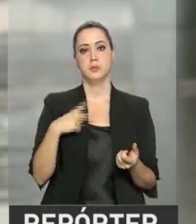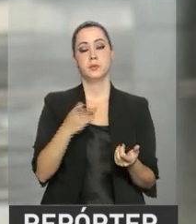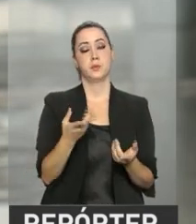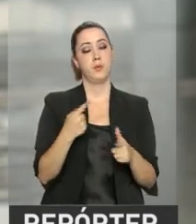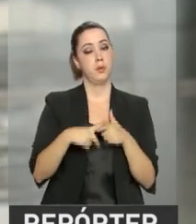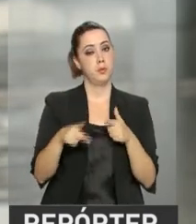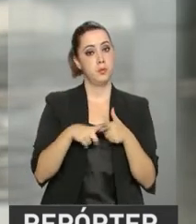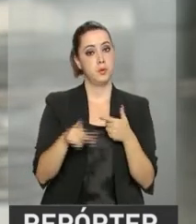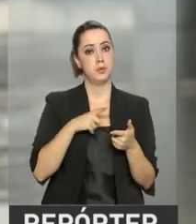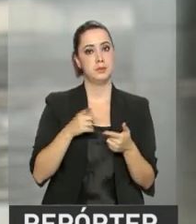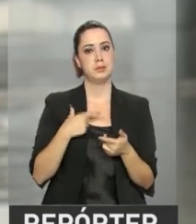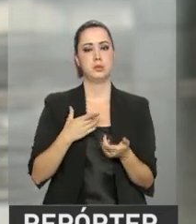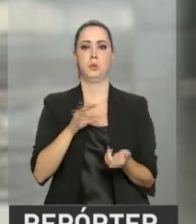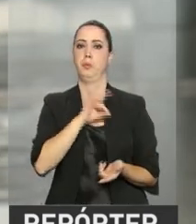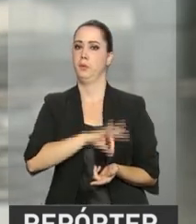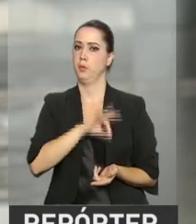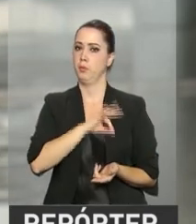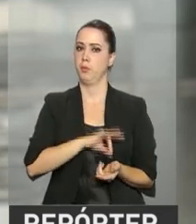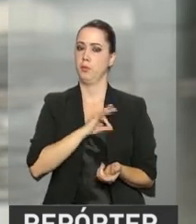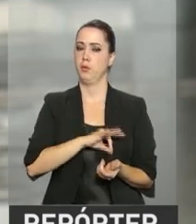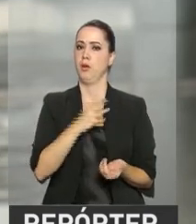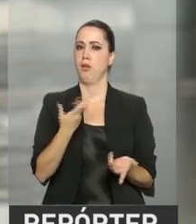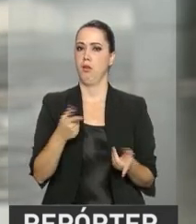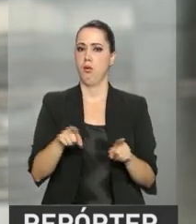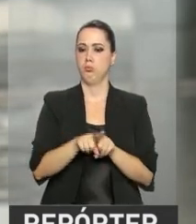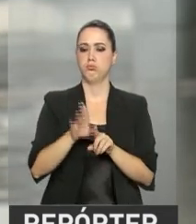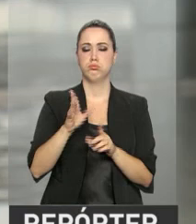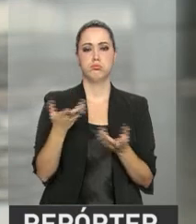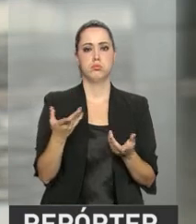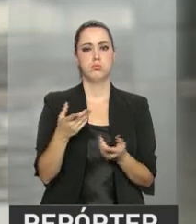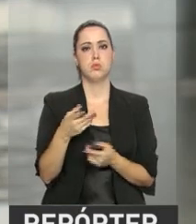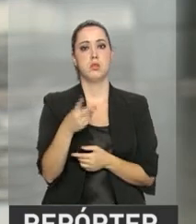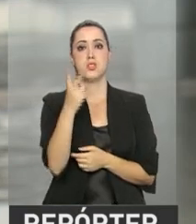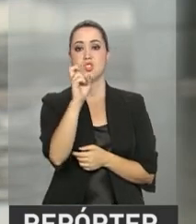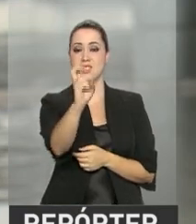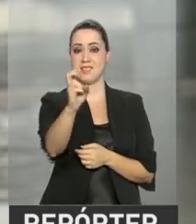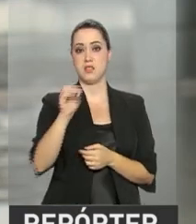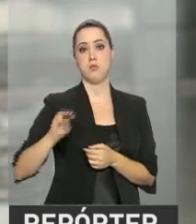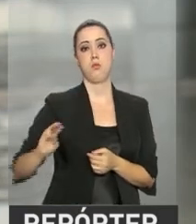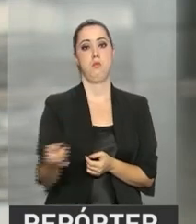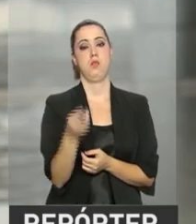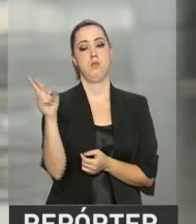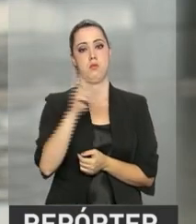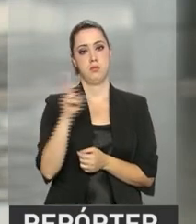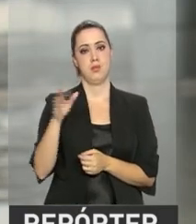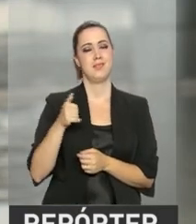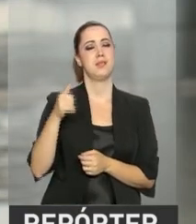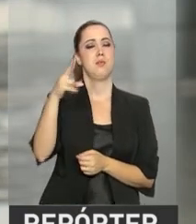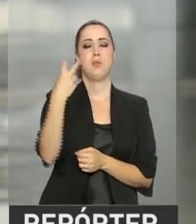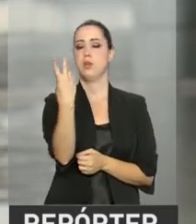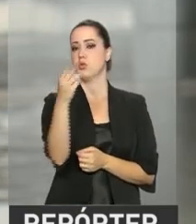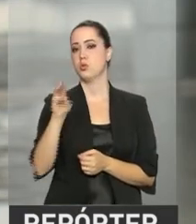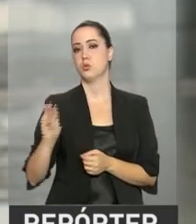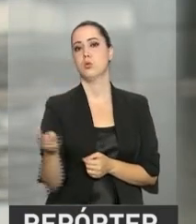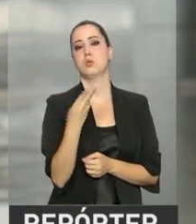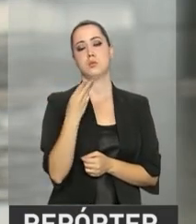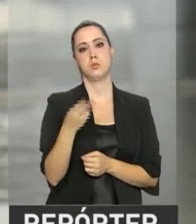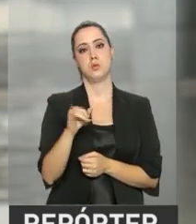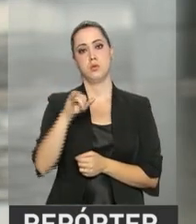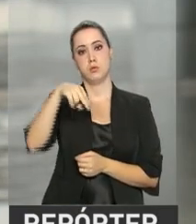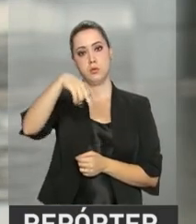prazo houvesse um prejuízo de mais de 5 milhões para o programa seguro desemprego e de mais de 2 milhões para a previdência